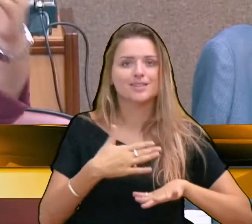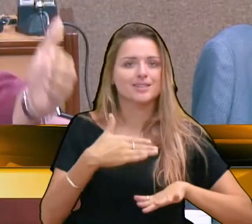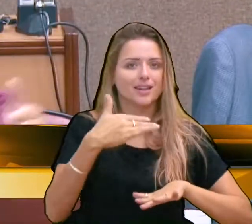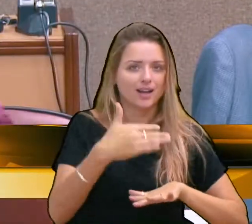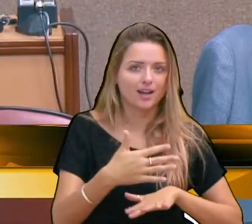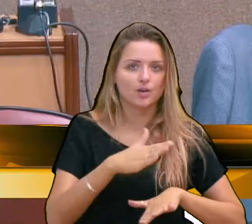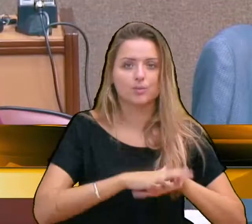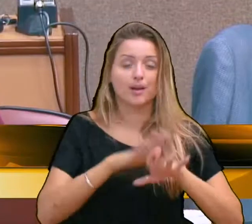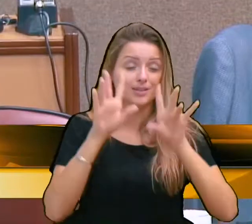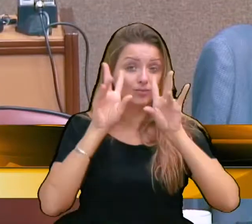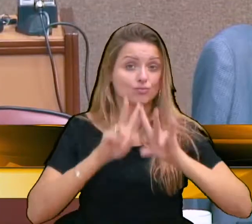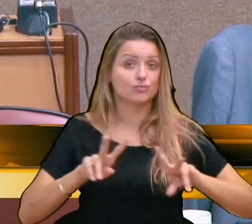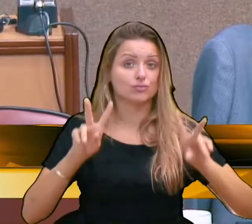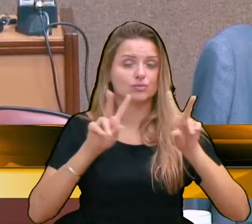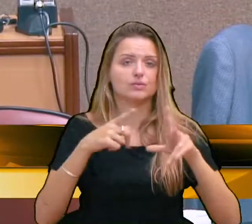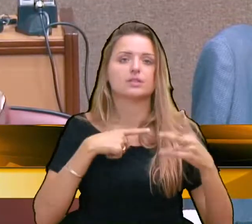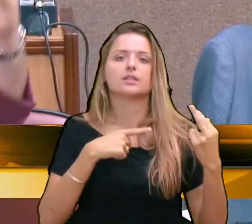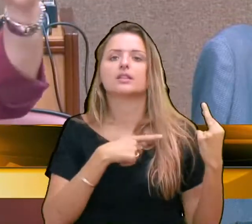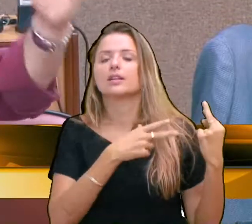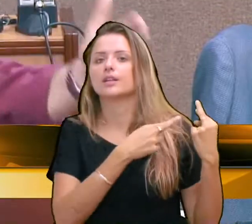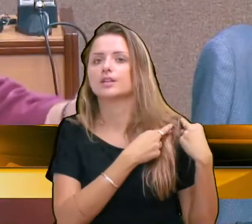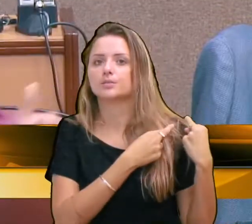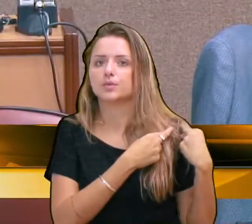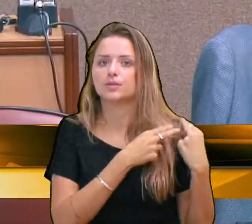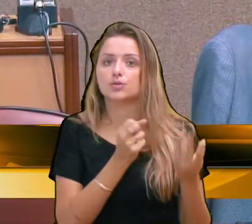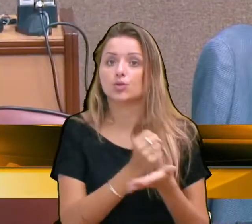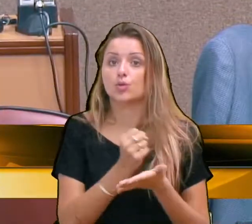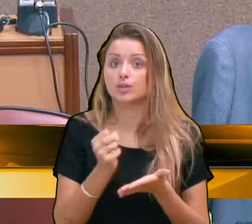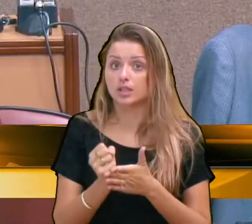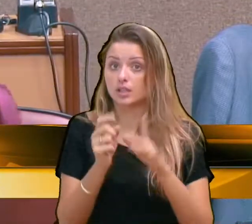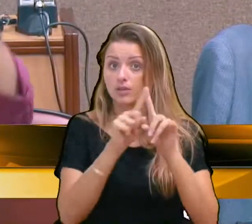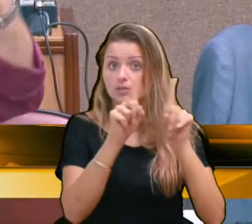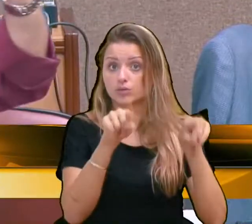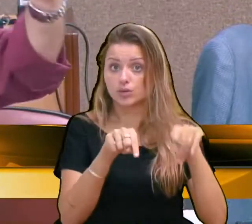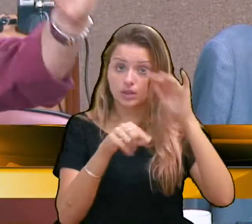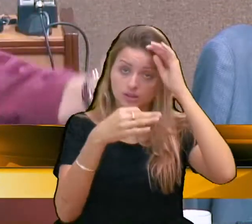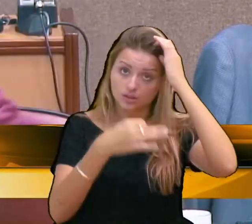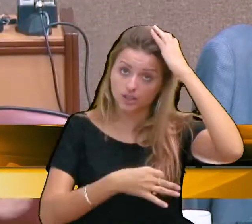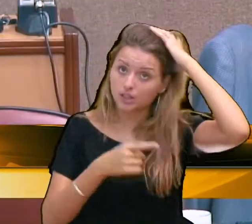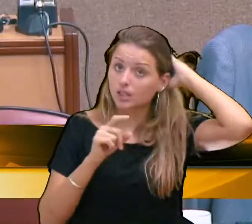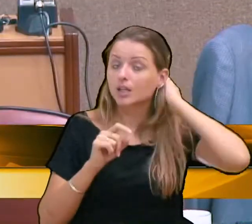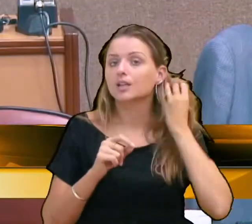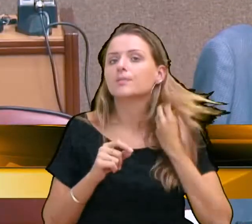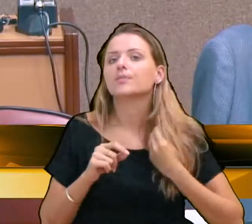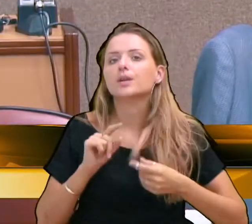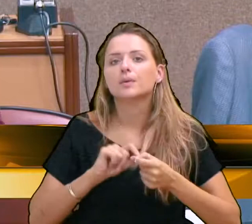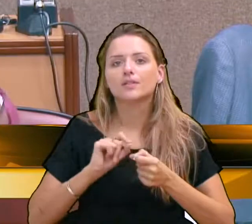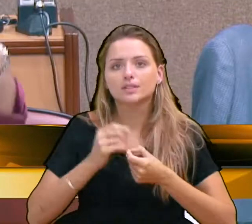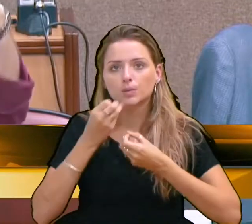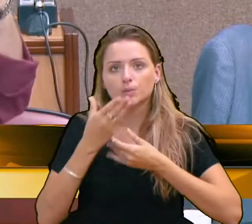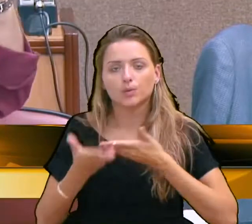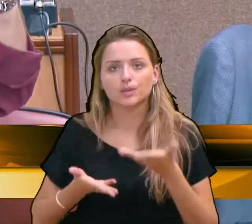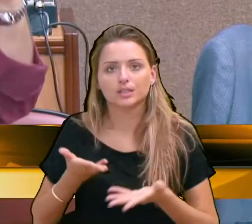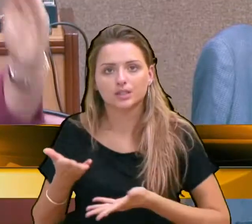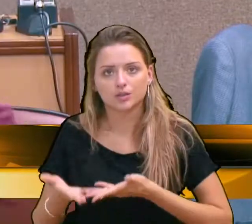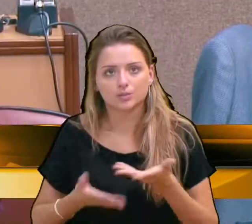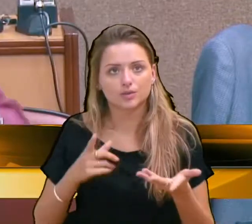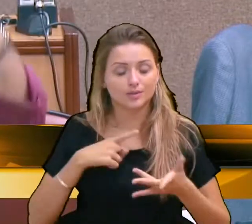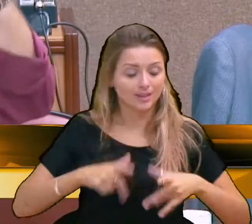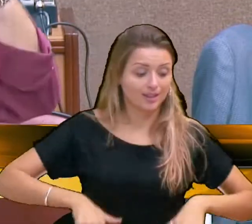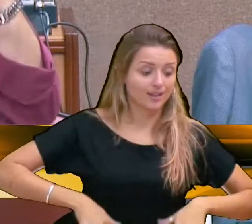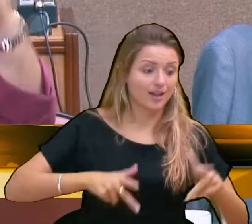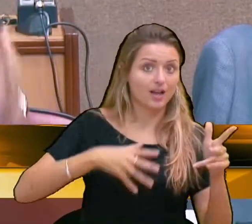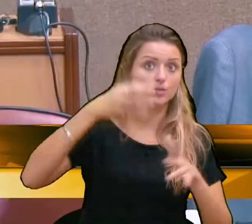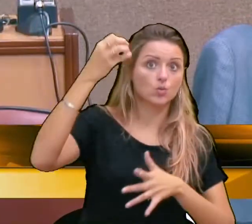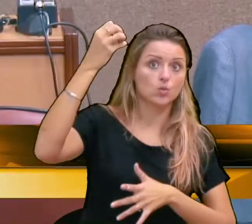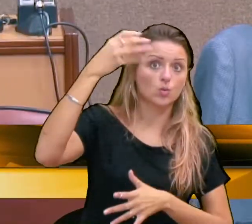um ponto mais visível, né, tem a responsabilidade de contratar pessoas para fazer um bom atendimento aos consumidores, tem despesas com luz,